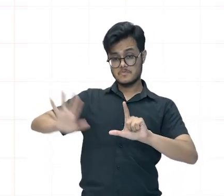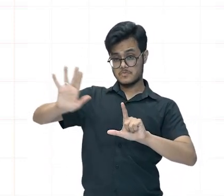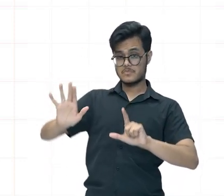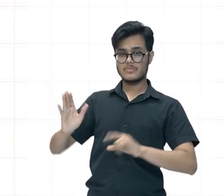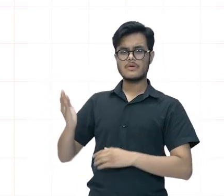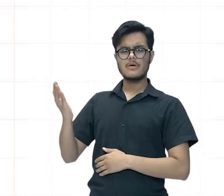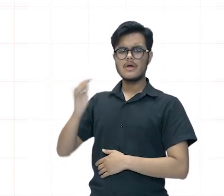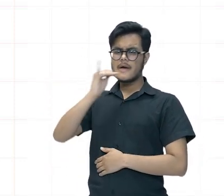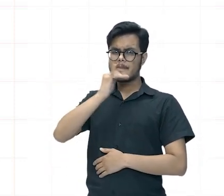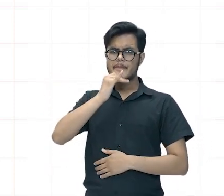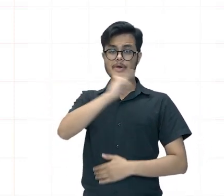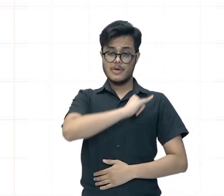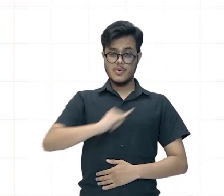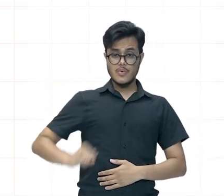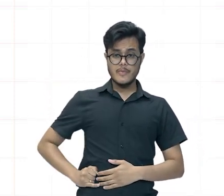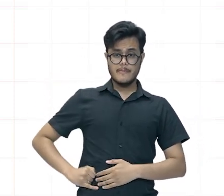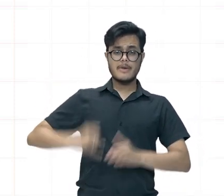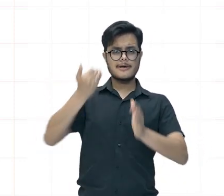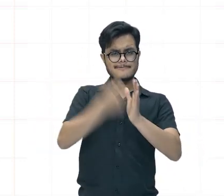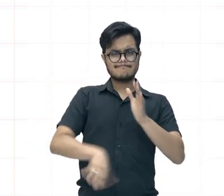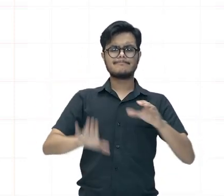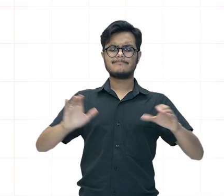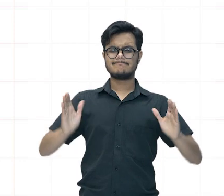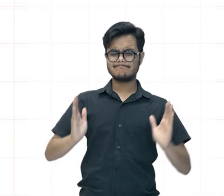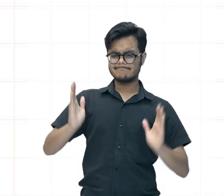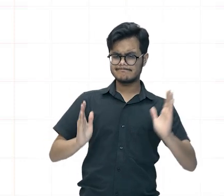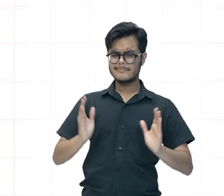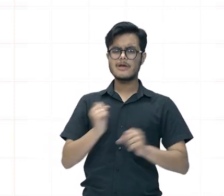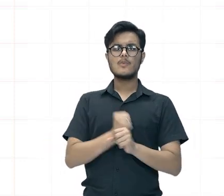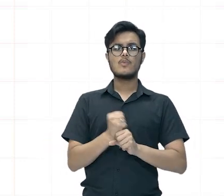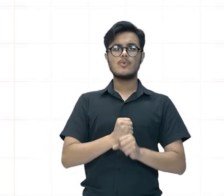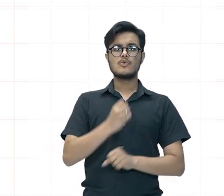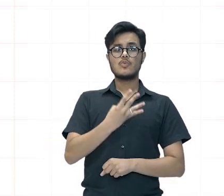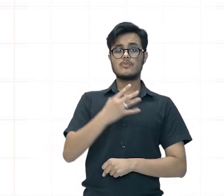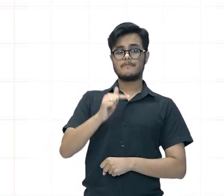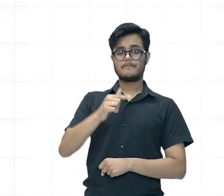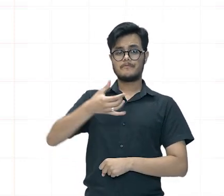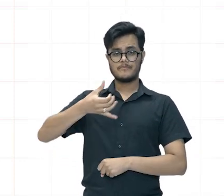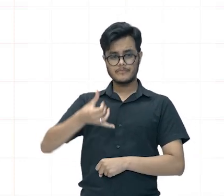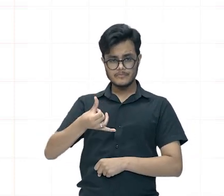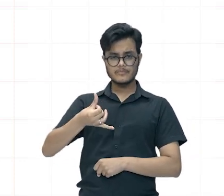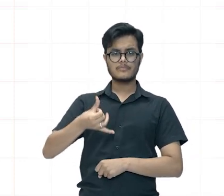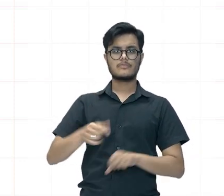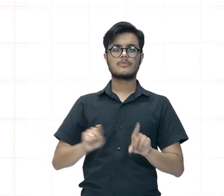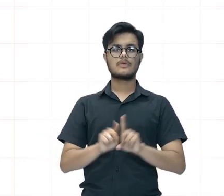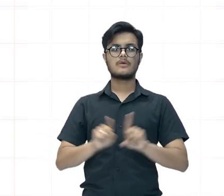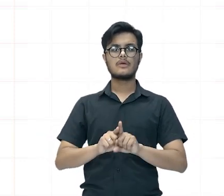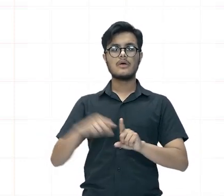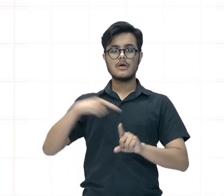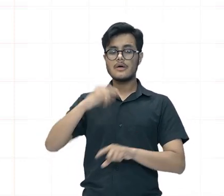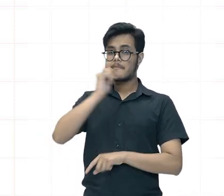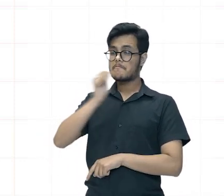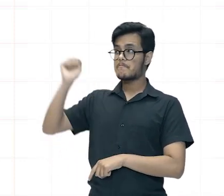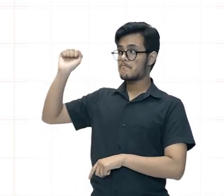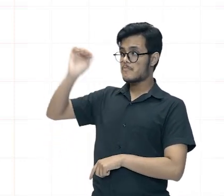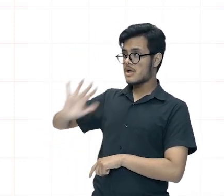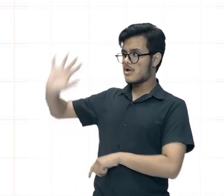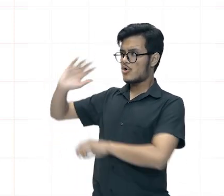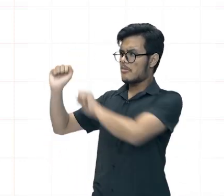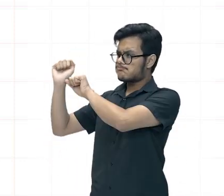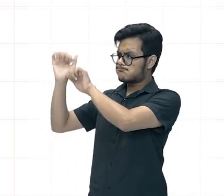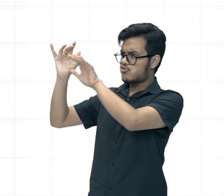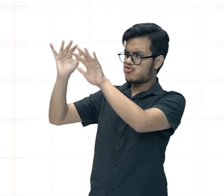que a queda do Império Romano do Ocidente, em 476, tivemos aí a vinda, então, dos povos